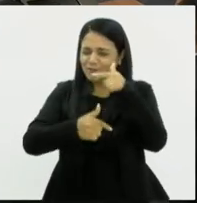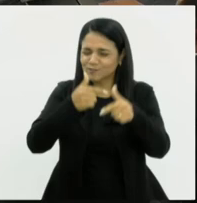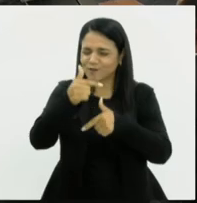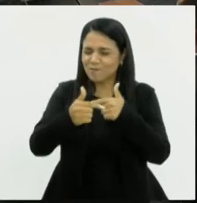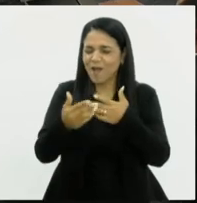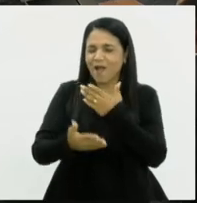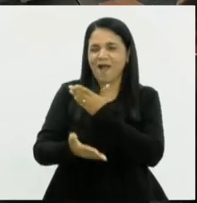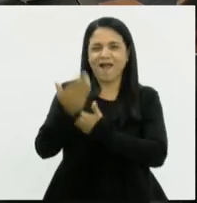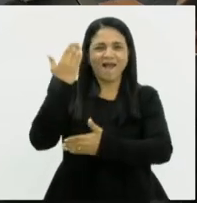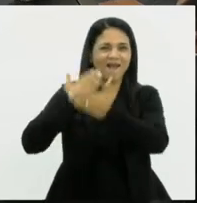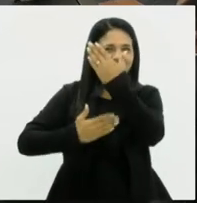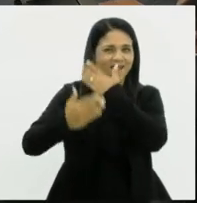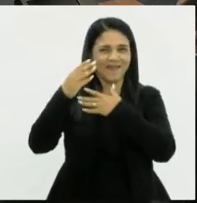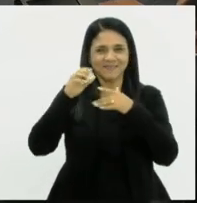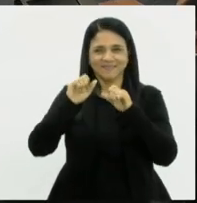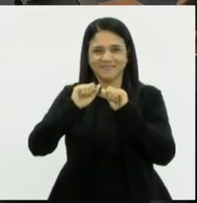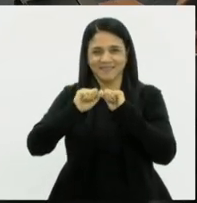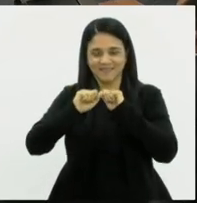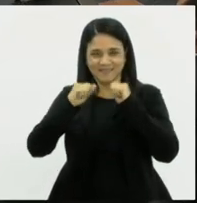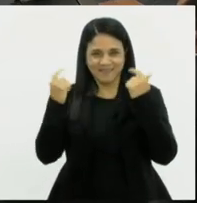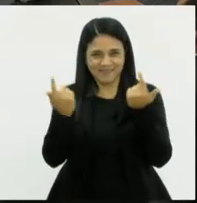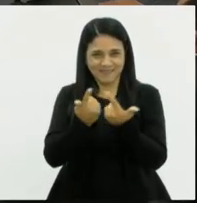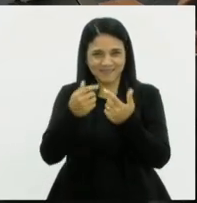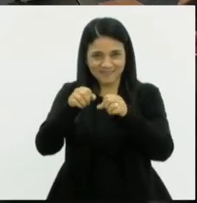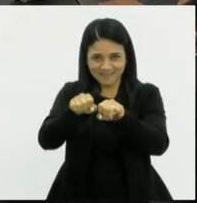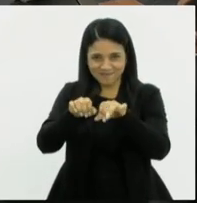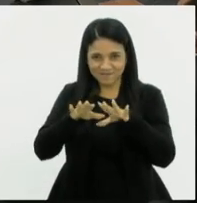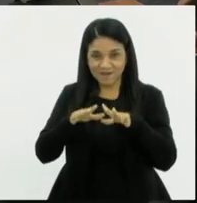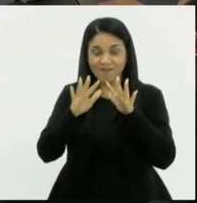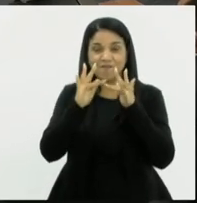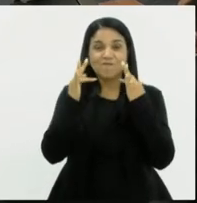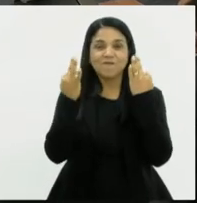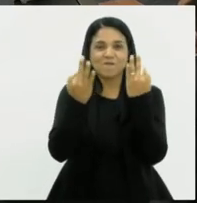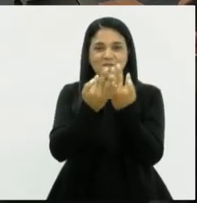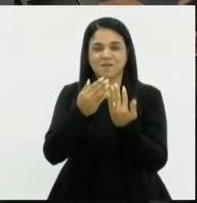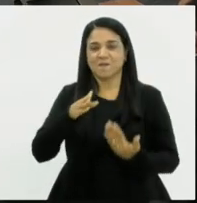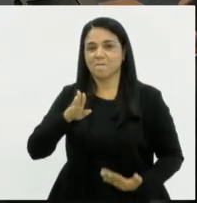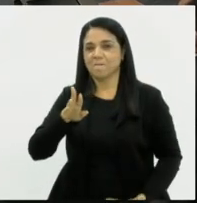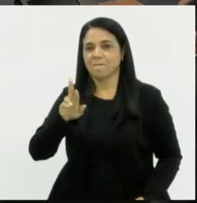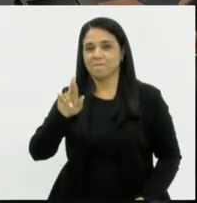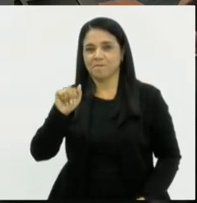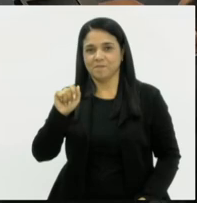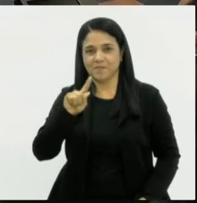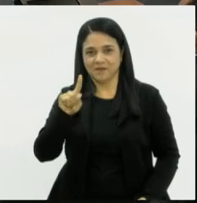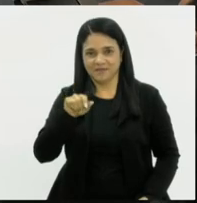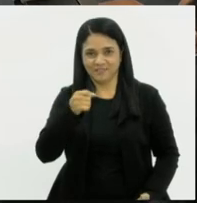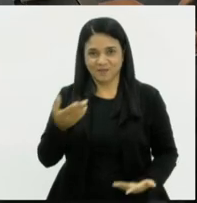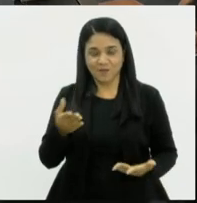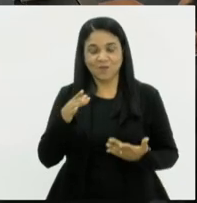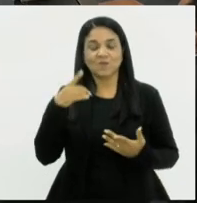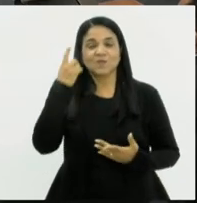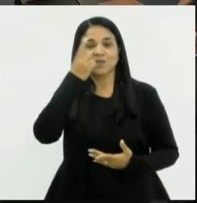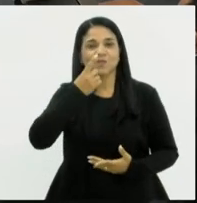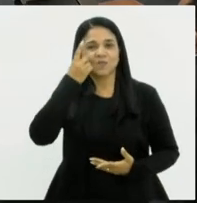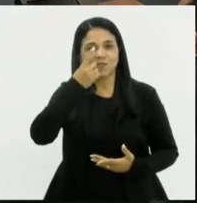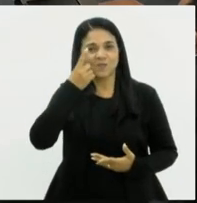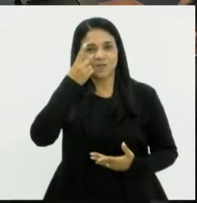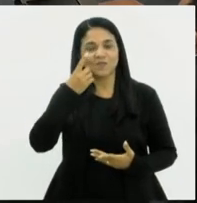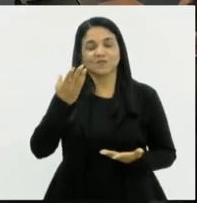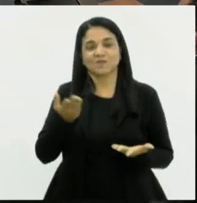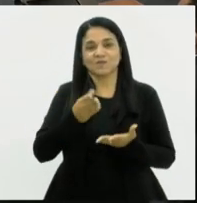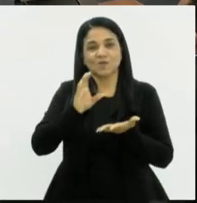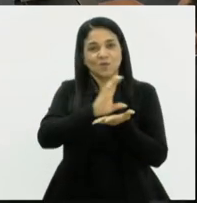dupla dinâmica que existia aqui na Assembleia com a família Brazão, com o nosso deputado e hoje conselheiro Domingos Brazão. Quero